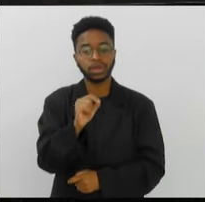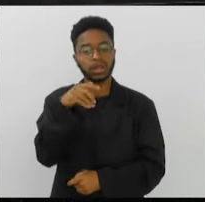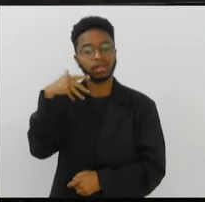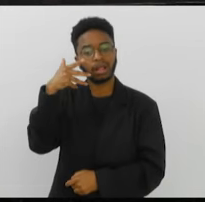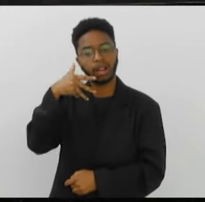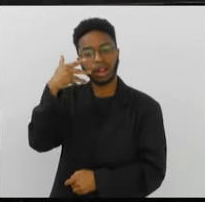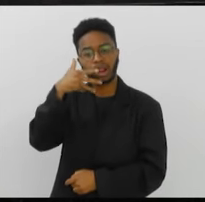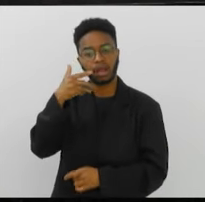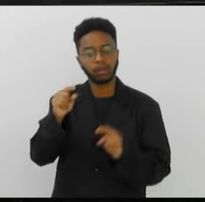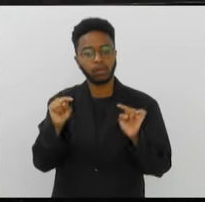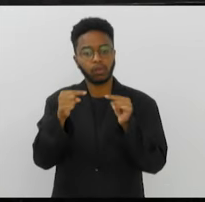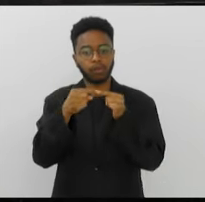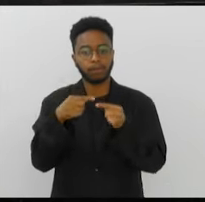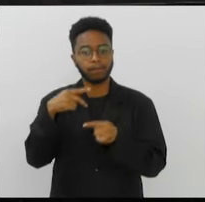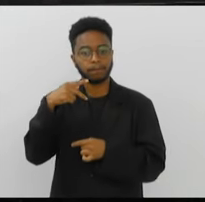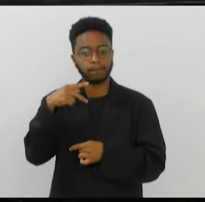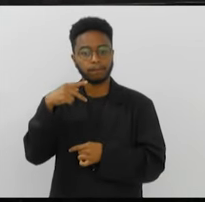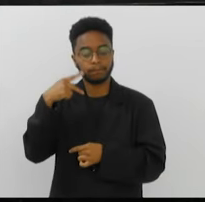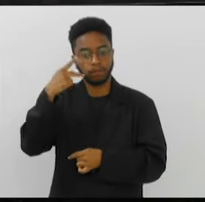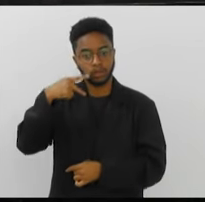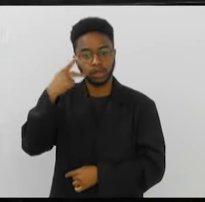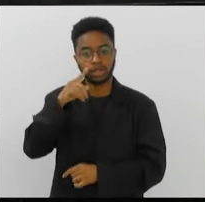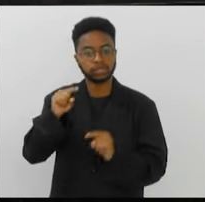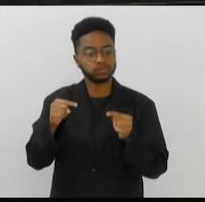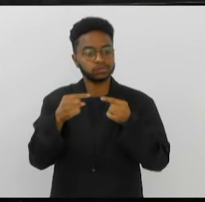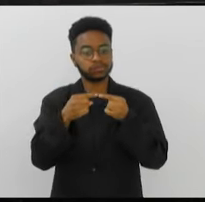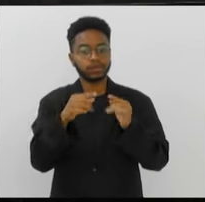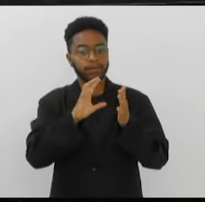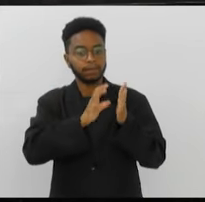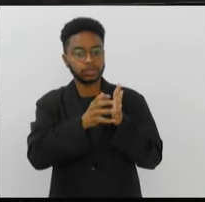discurso político partidário eleitoral.